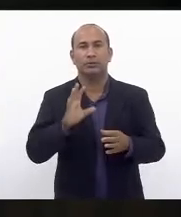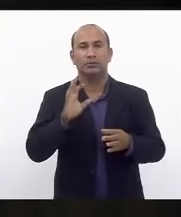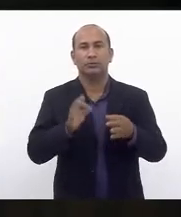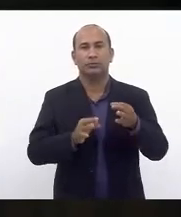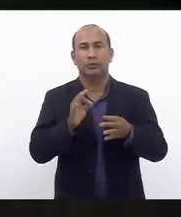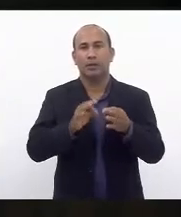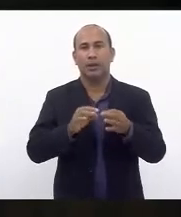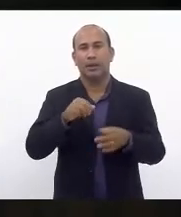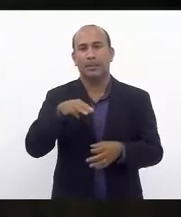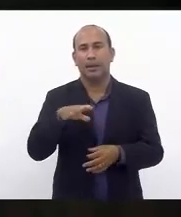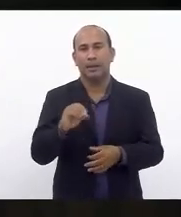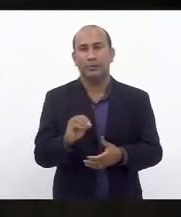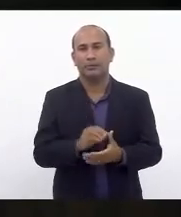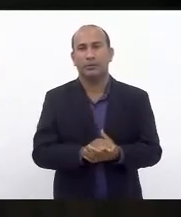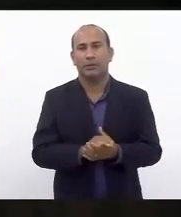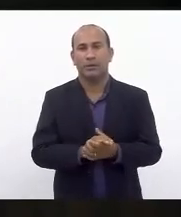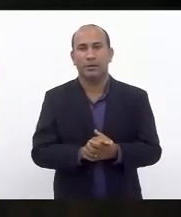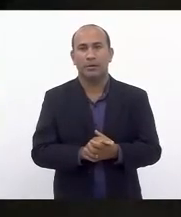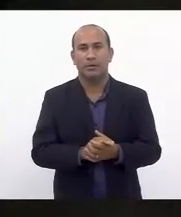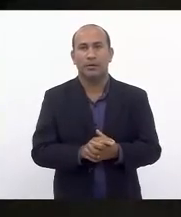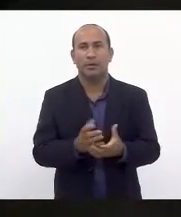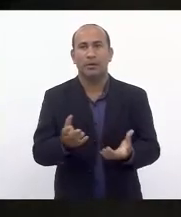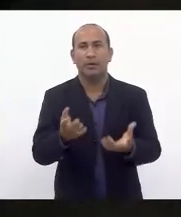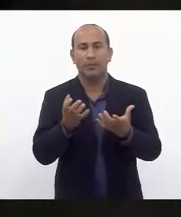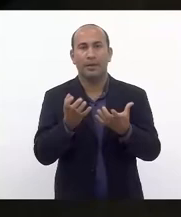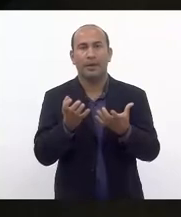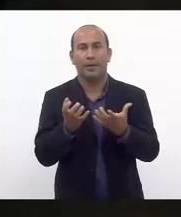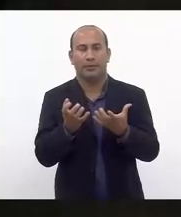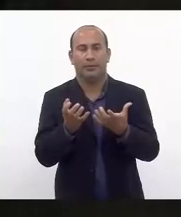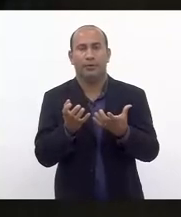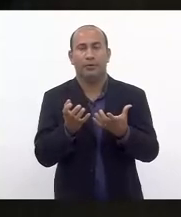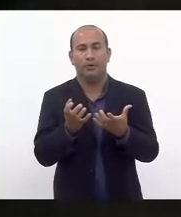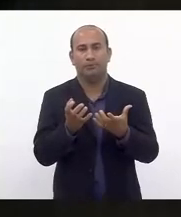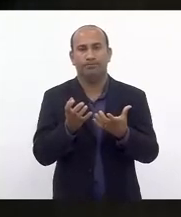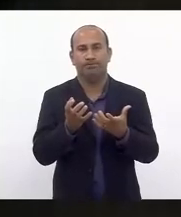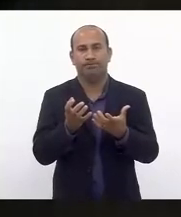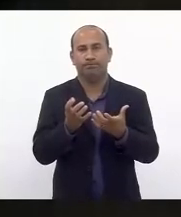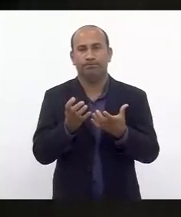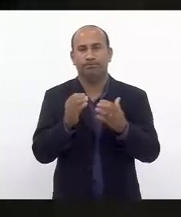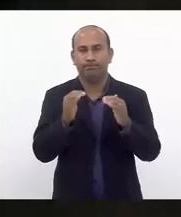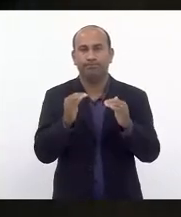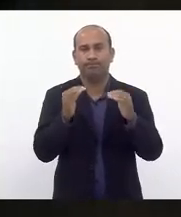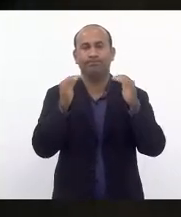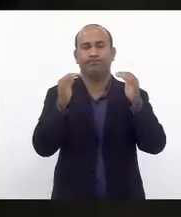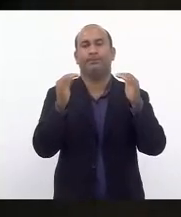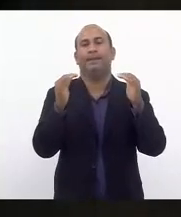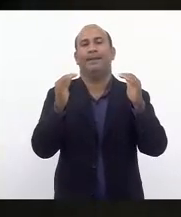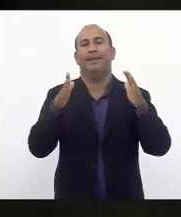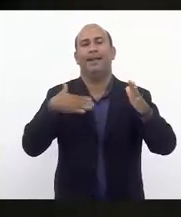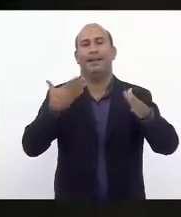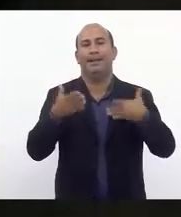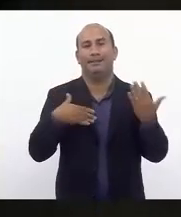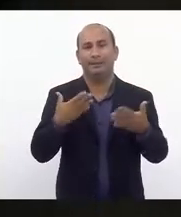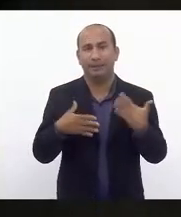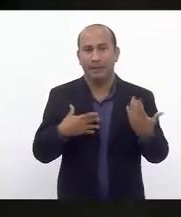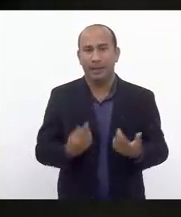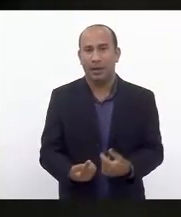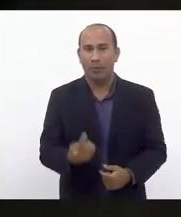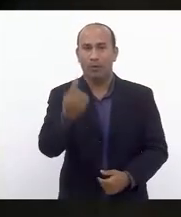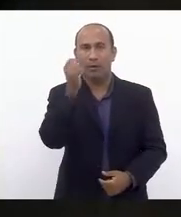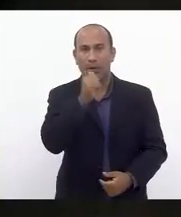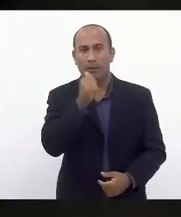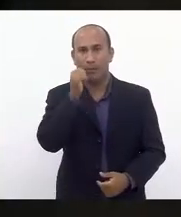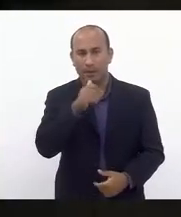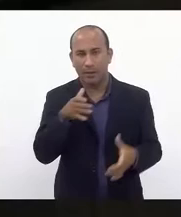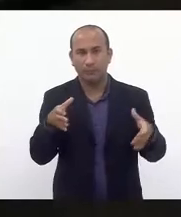deputado Márcio Pacheco. Senhora Presidente, eu queria com muita honra e alegria designar a única mulher que é